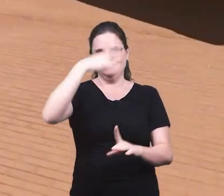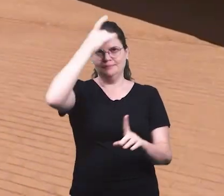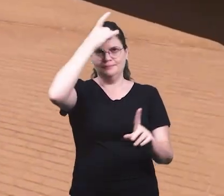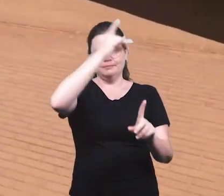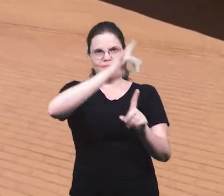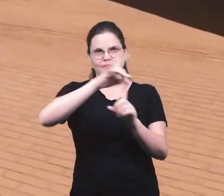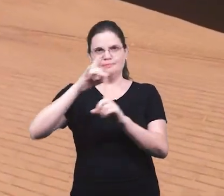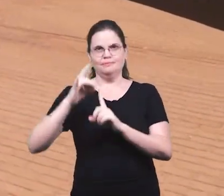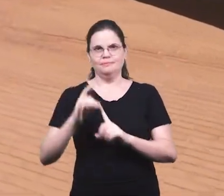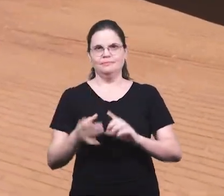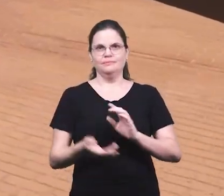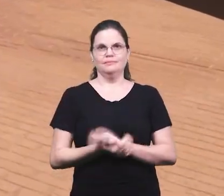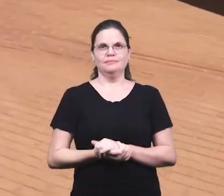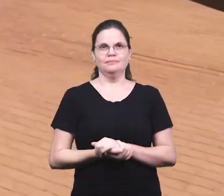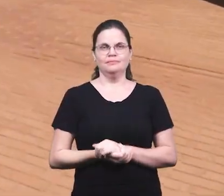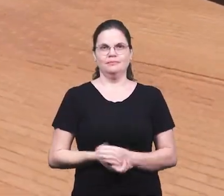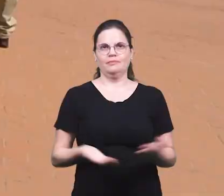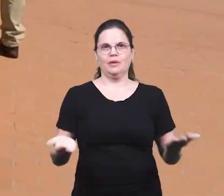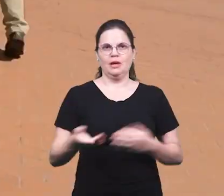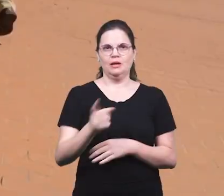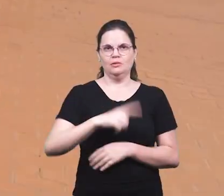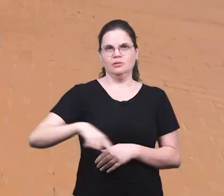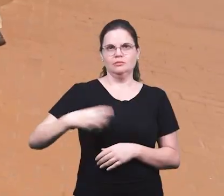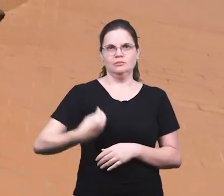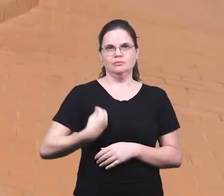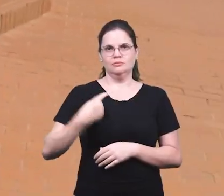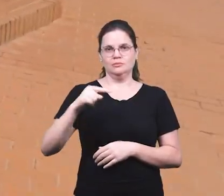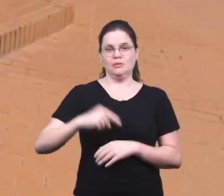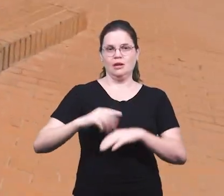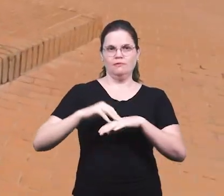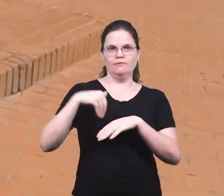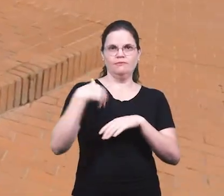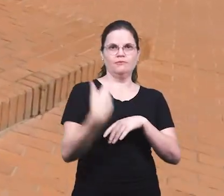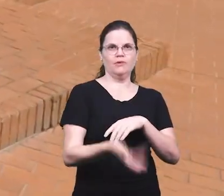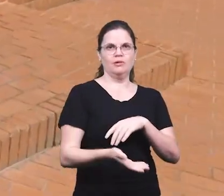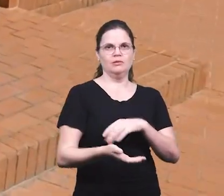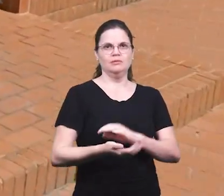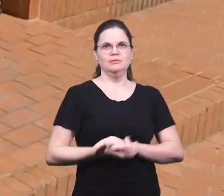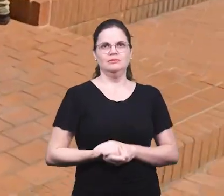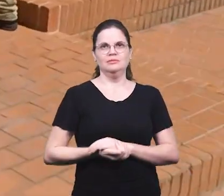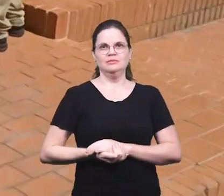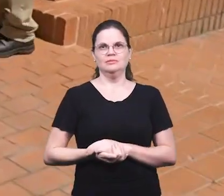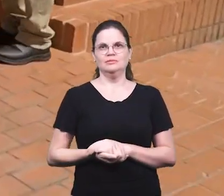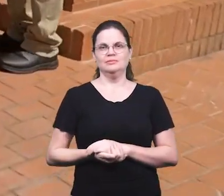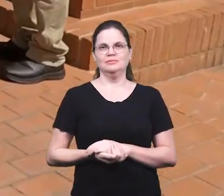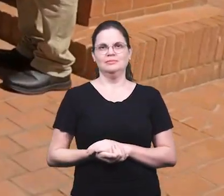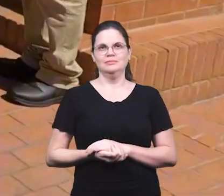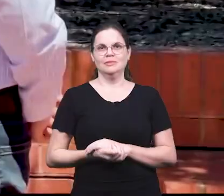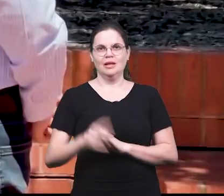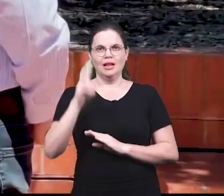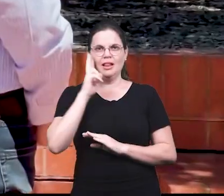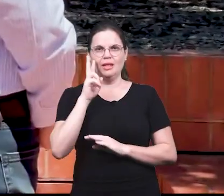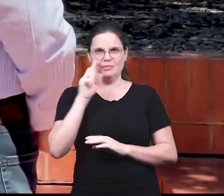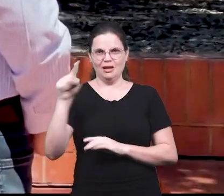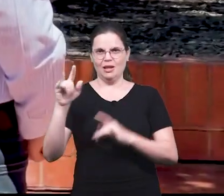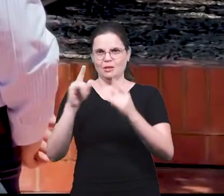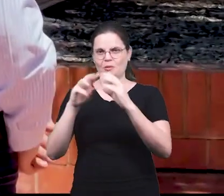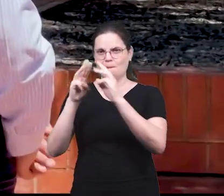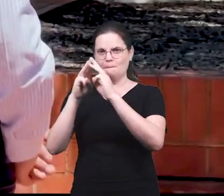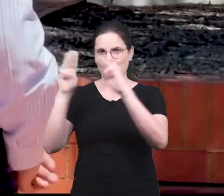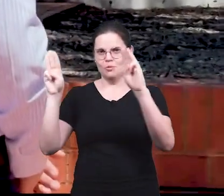pentecostais. Estamos aqui agora do lado de fora da salinha que nós estávamos ali